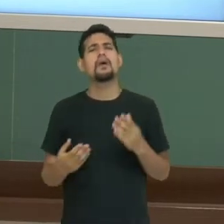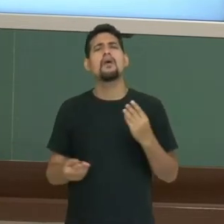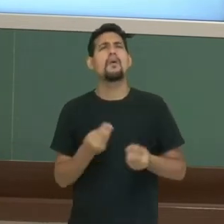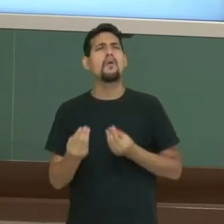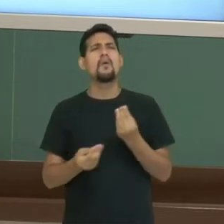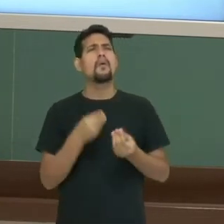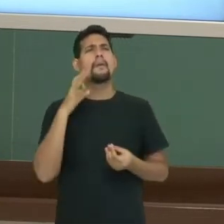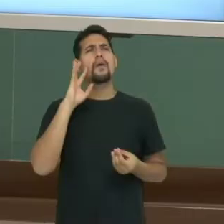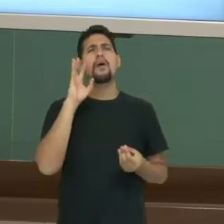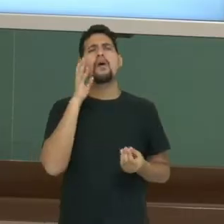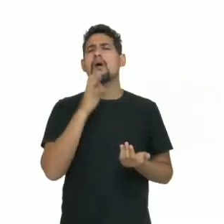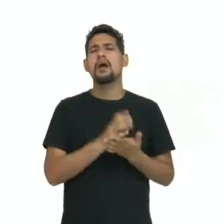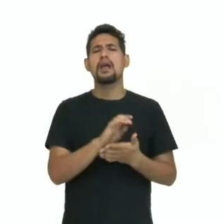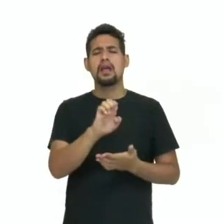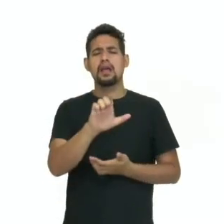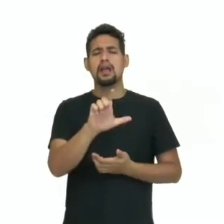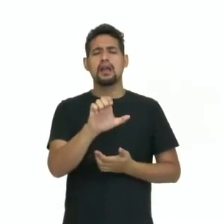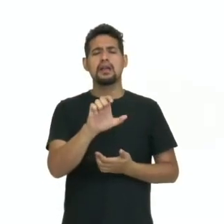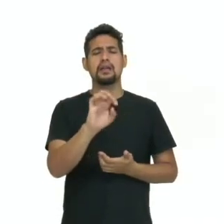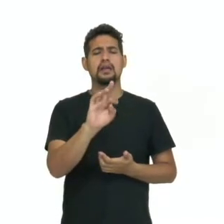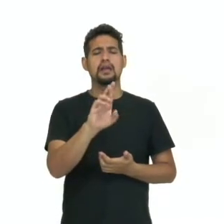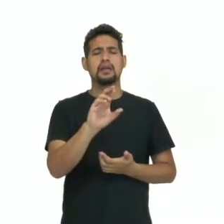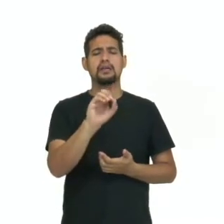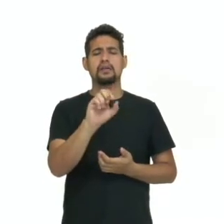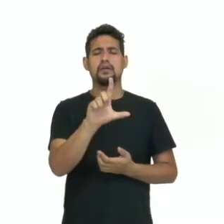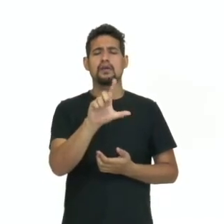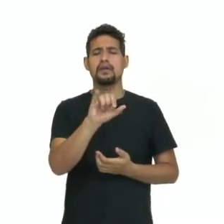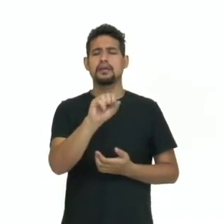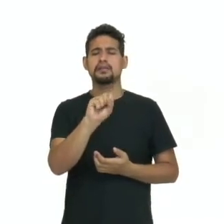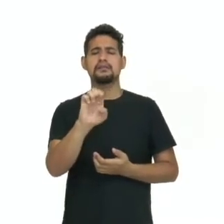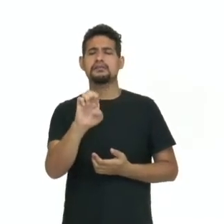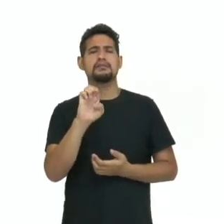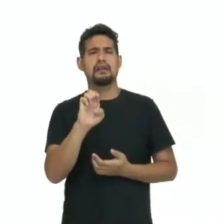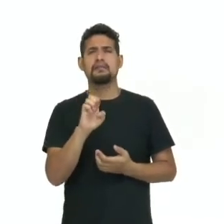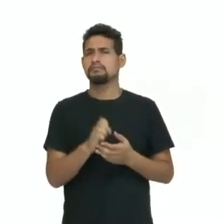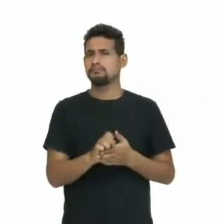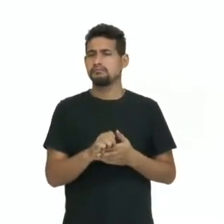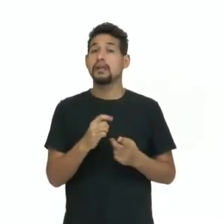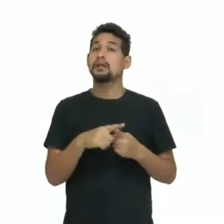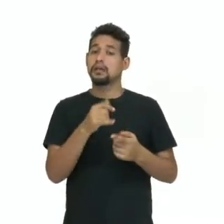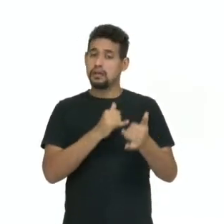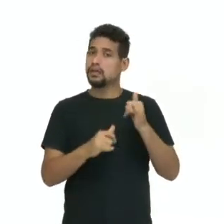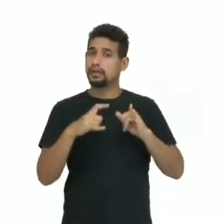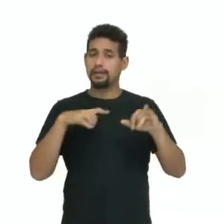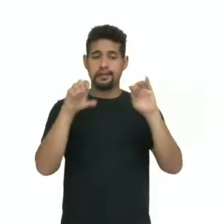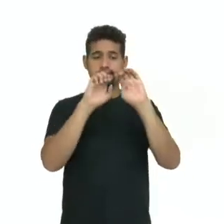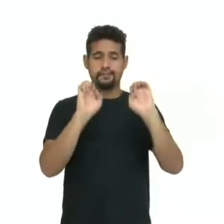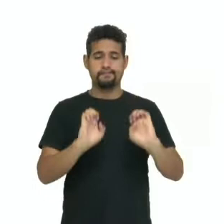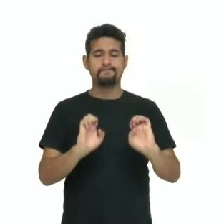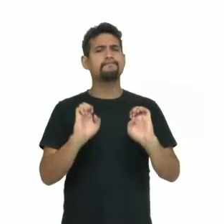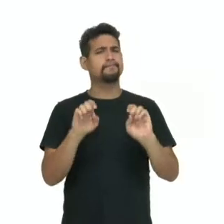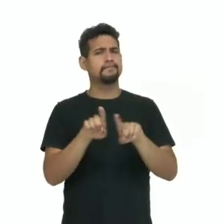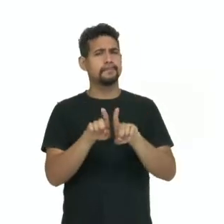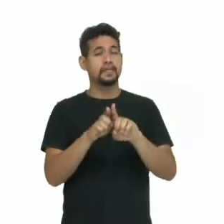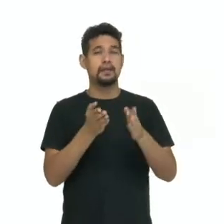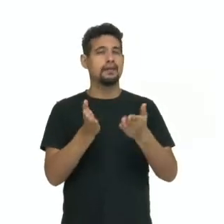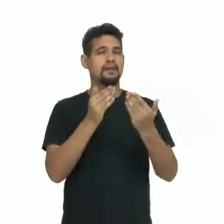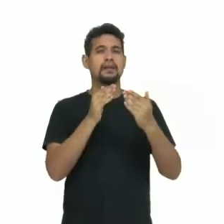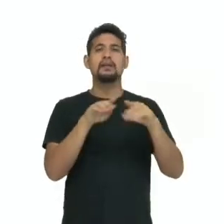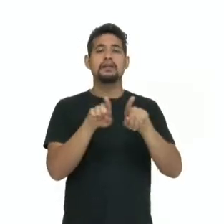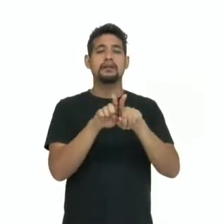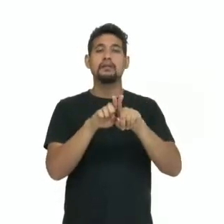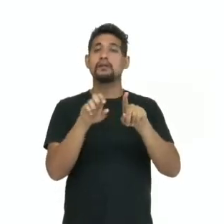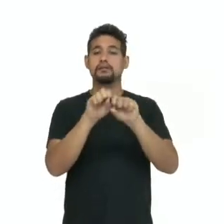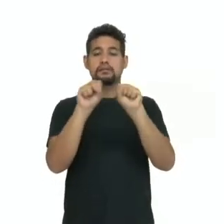Na imagem anterior, temos a representação esquemática de como ocorre uma reação de oxirredução em um circuito